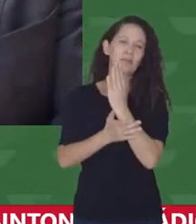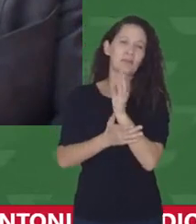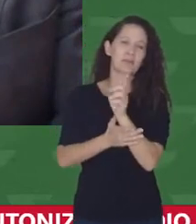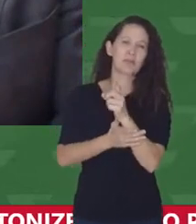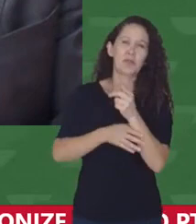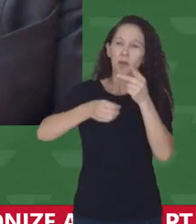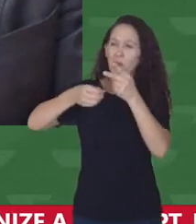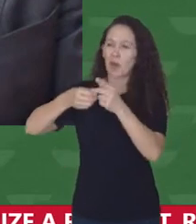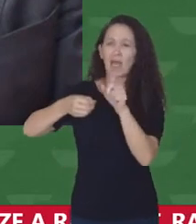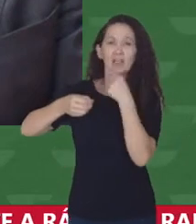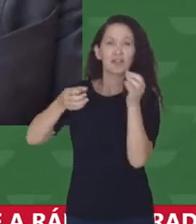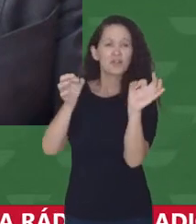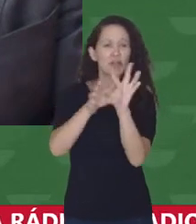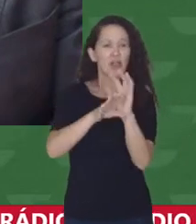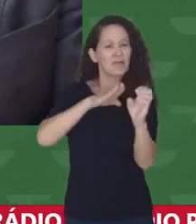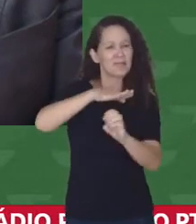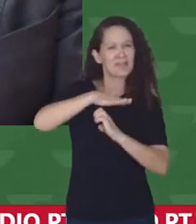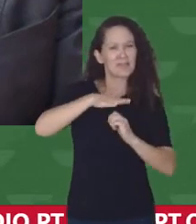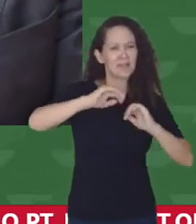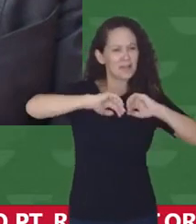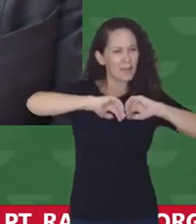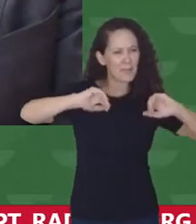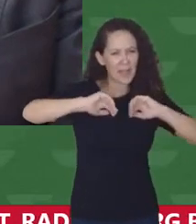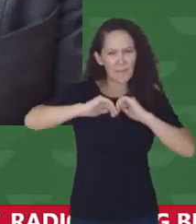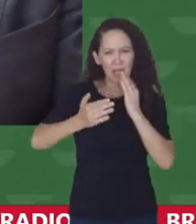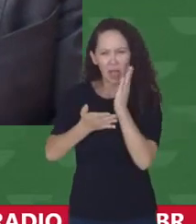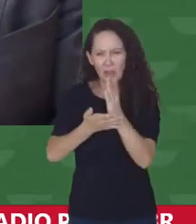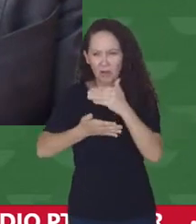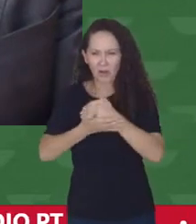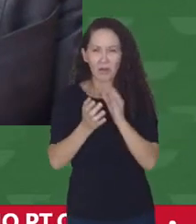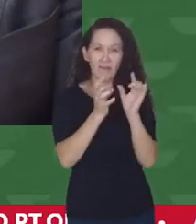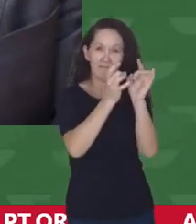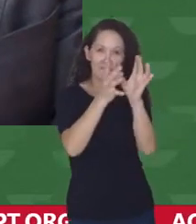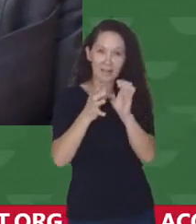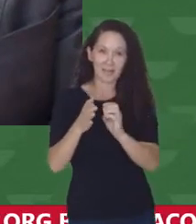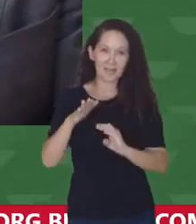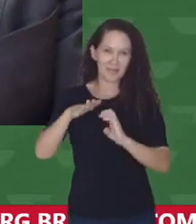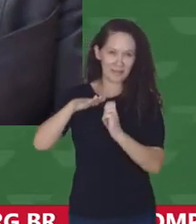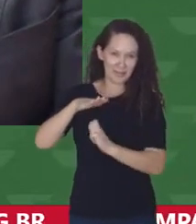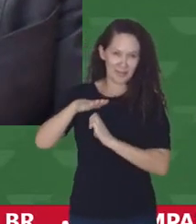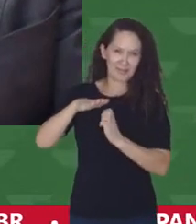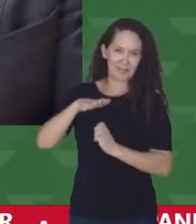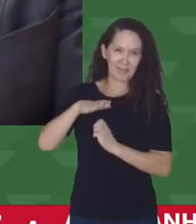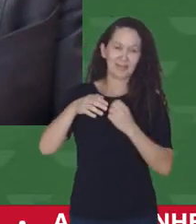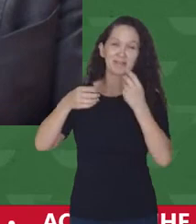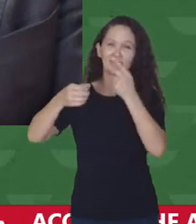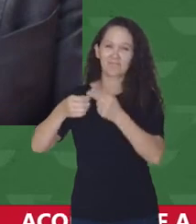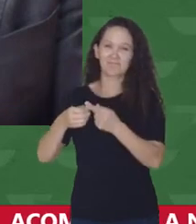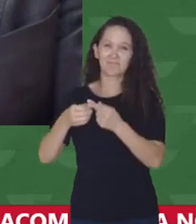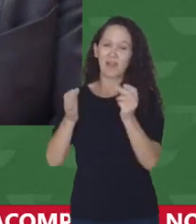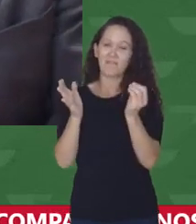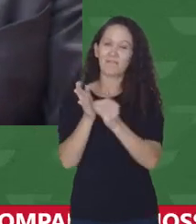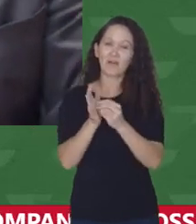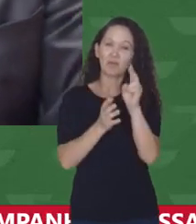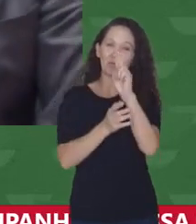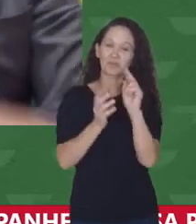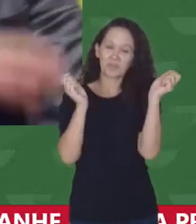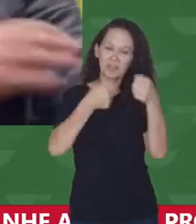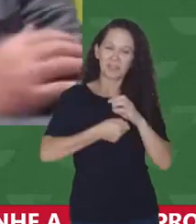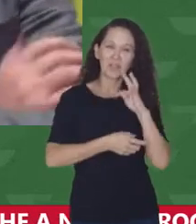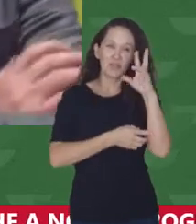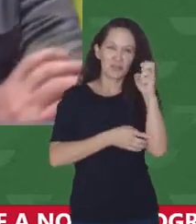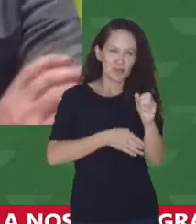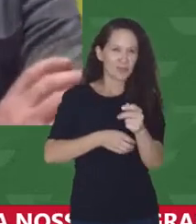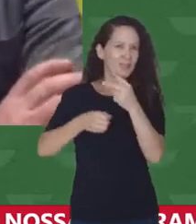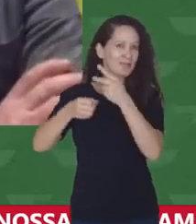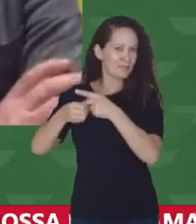a nossa empresa, fatiamos, vendemos, né? Não utilizamos a plena capacidade de refino da Petrobras